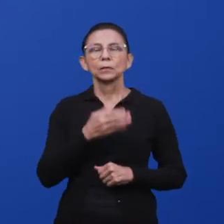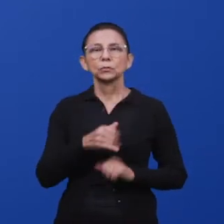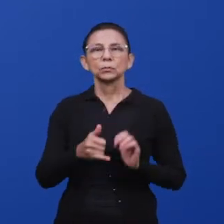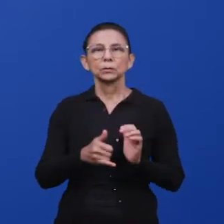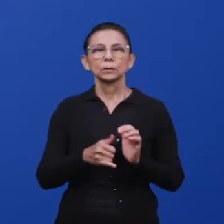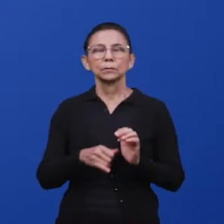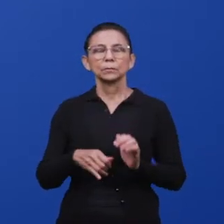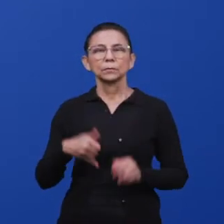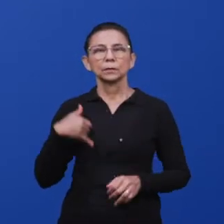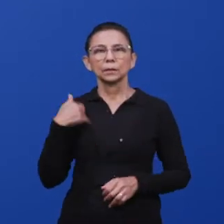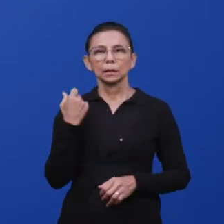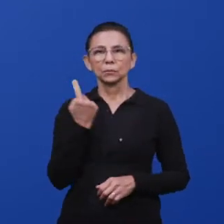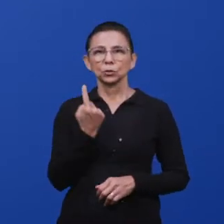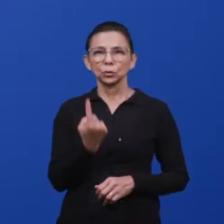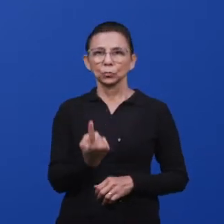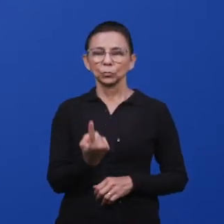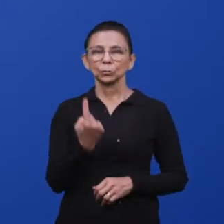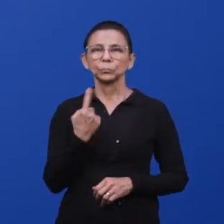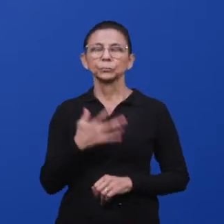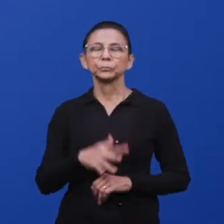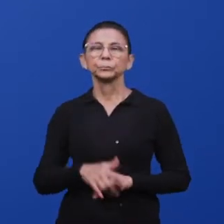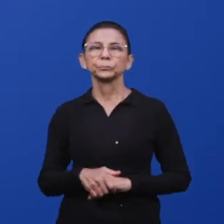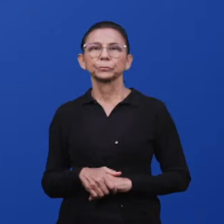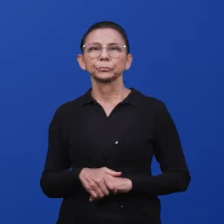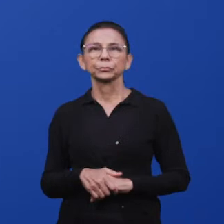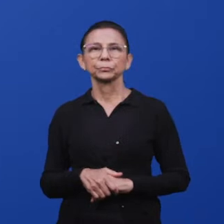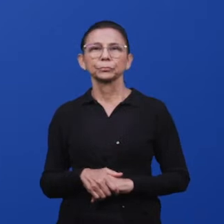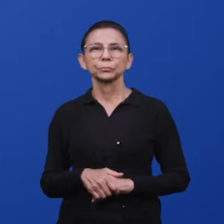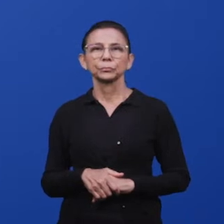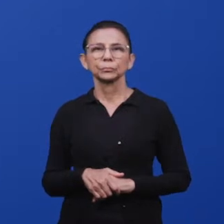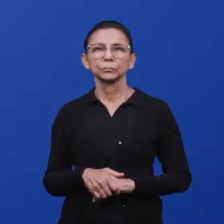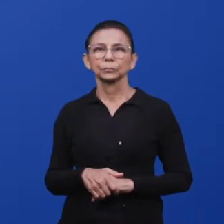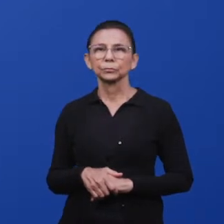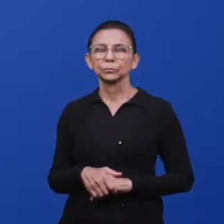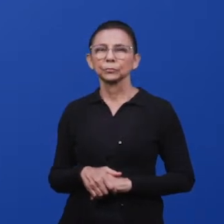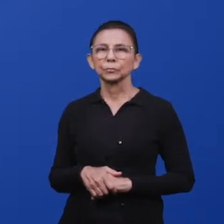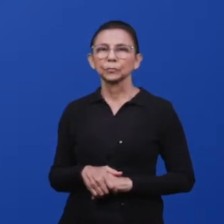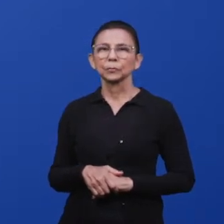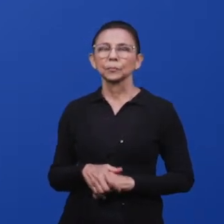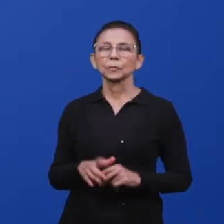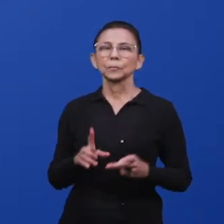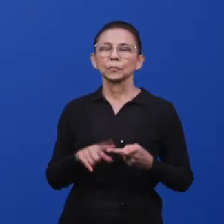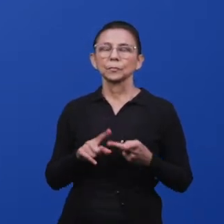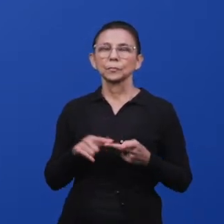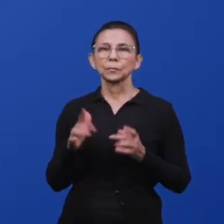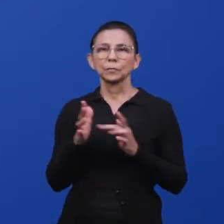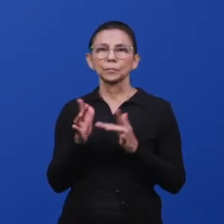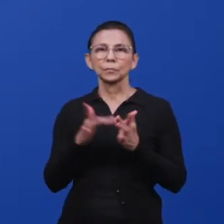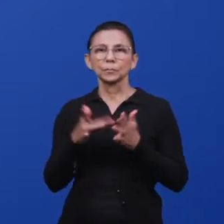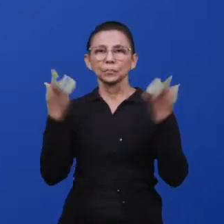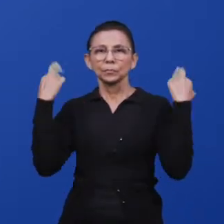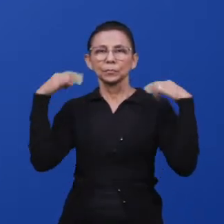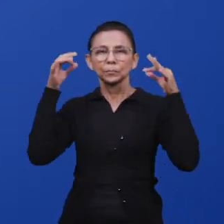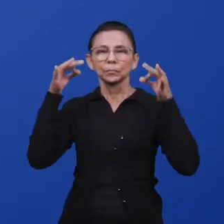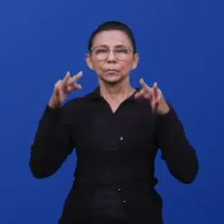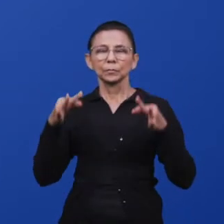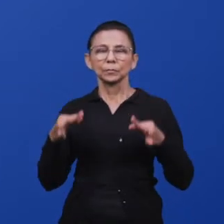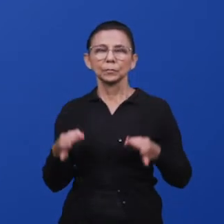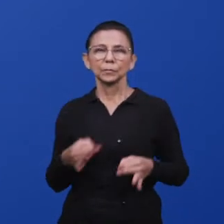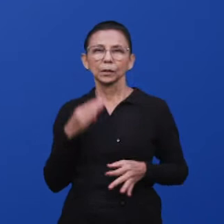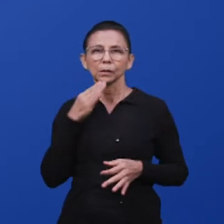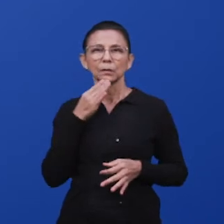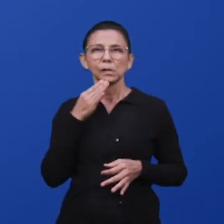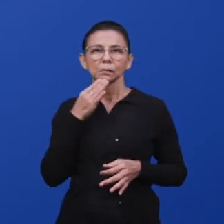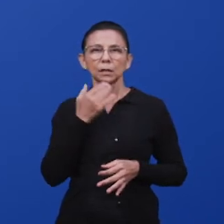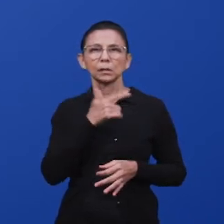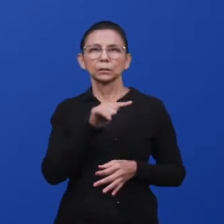qual tomareis das ovelhas ou das cabras. Jesus é o cordeiro sem defeitos. João